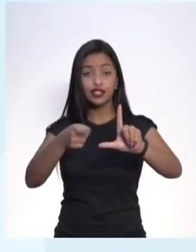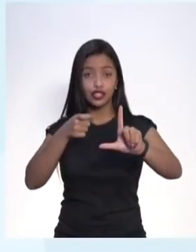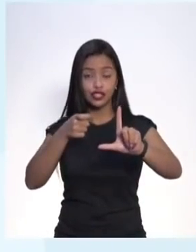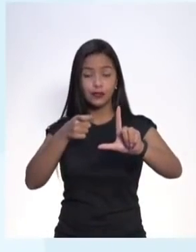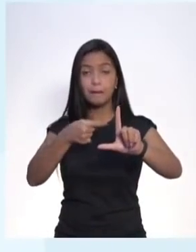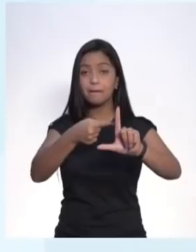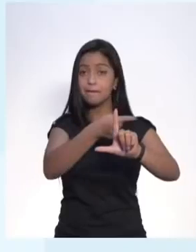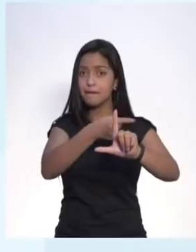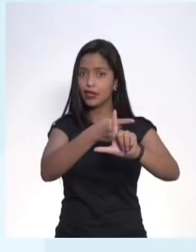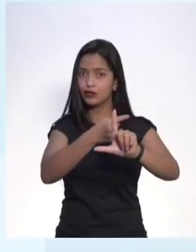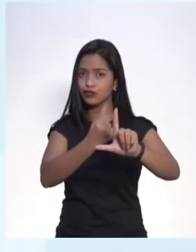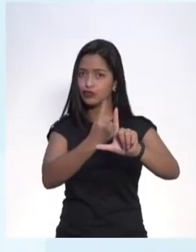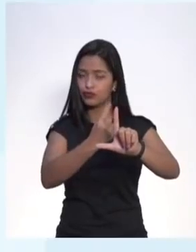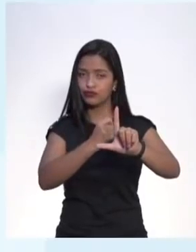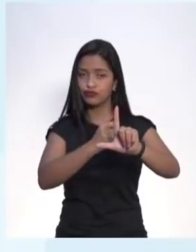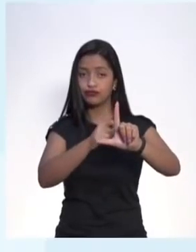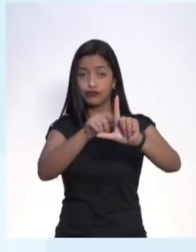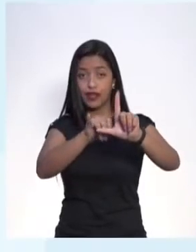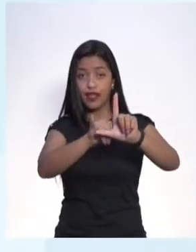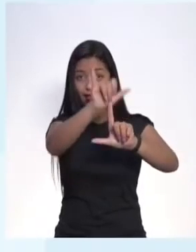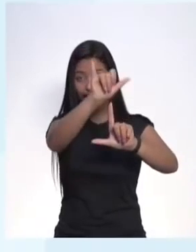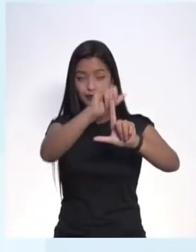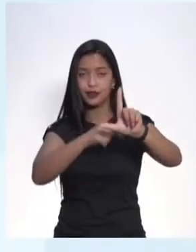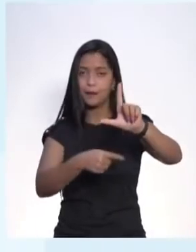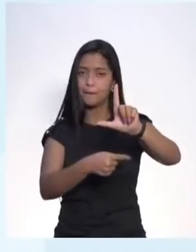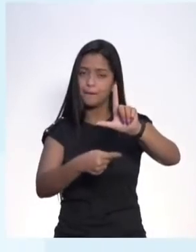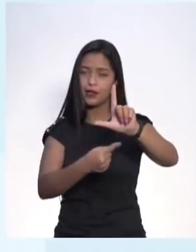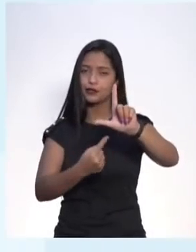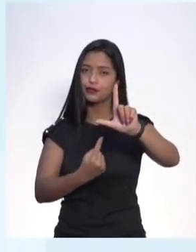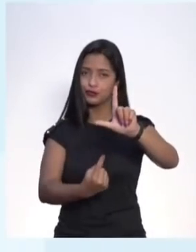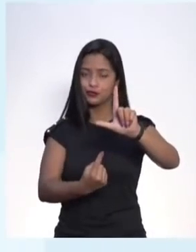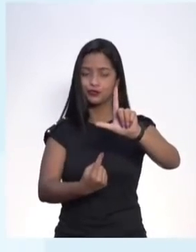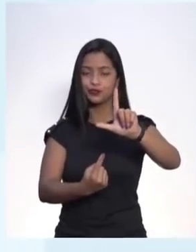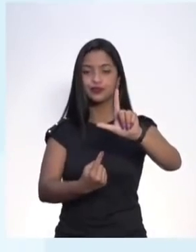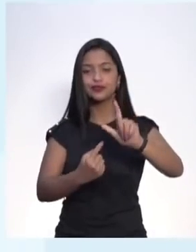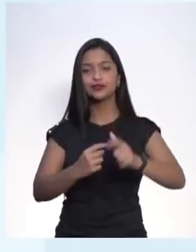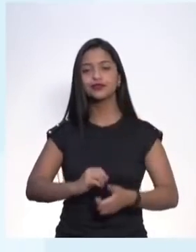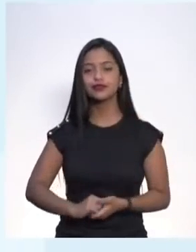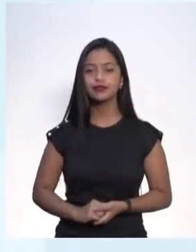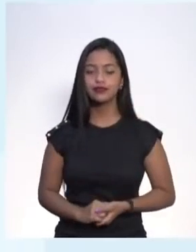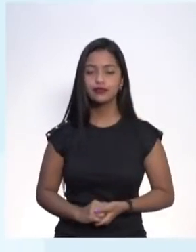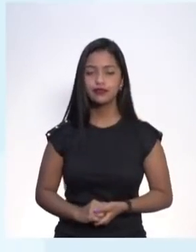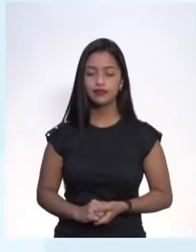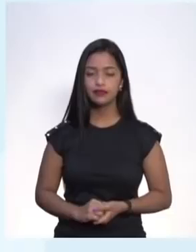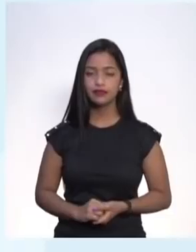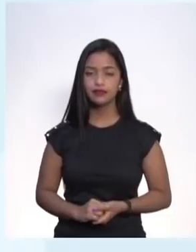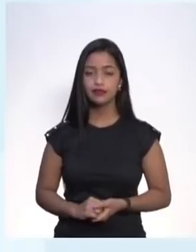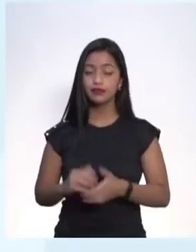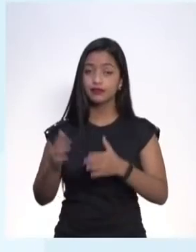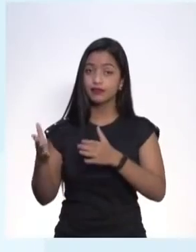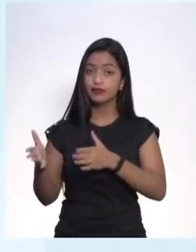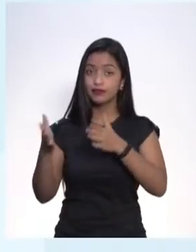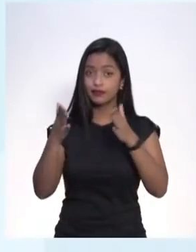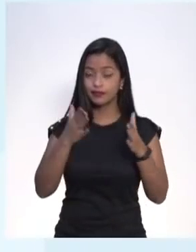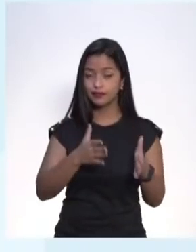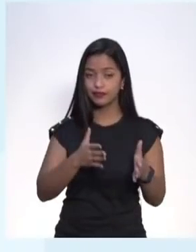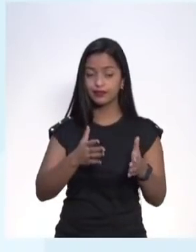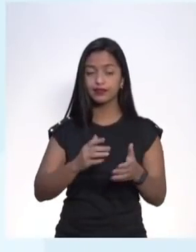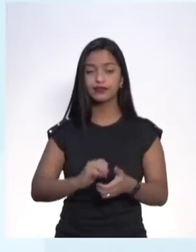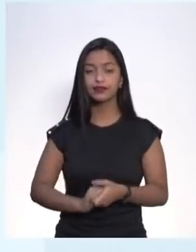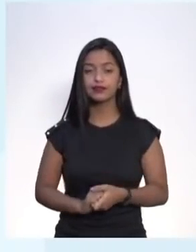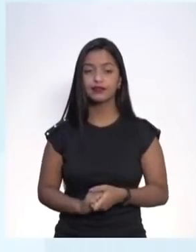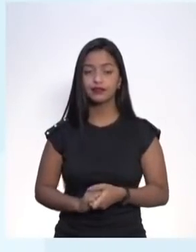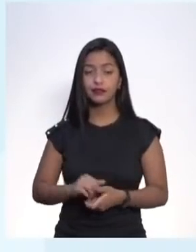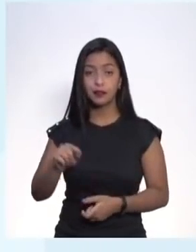um negativo de Y, né? Que é o primeiro aqui como nós colocamos. Esse outro vértice aqui, ó, ele